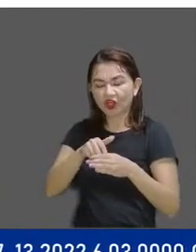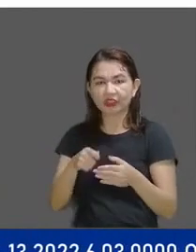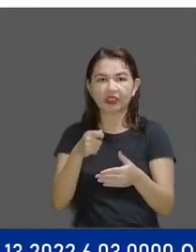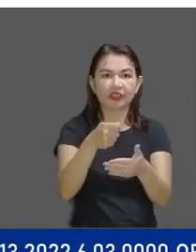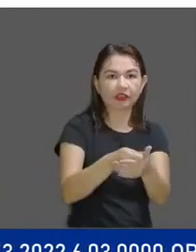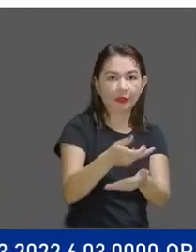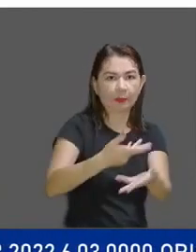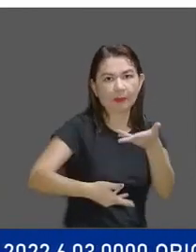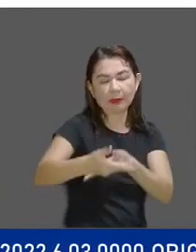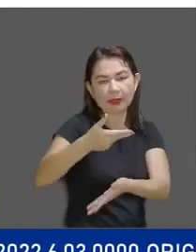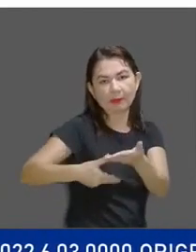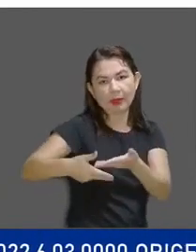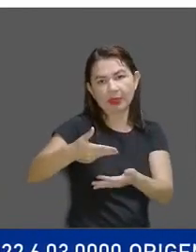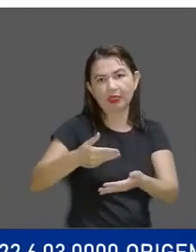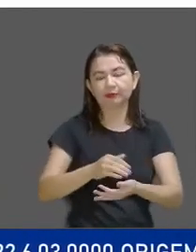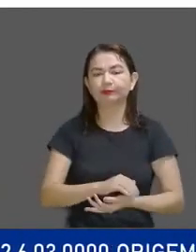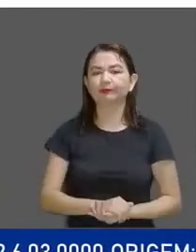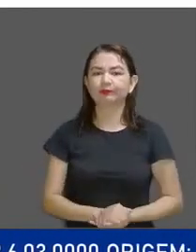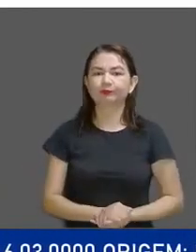candidatos.